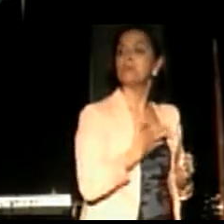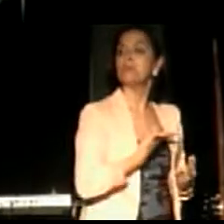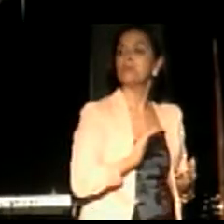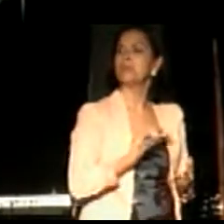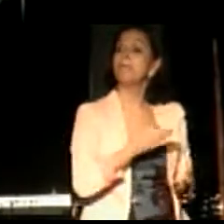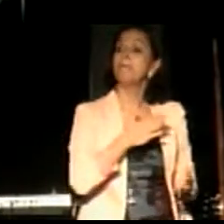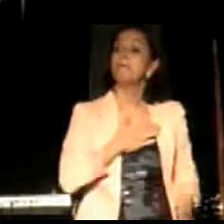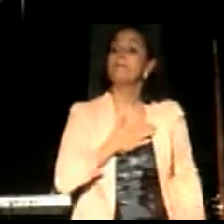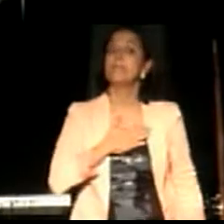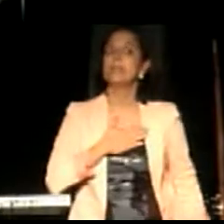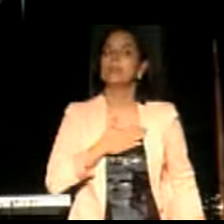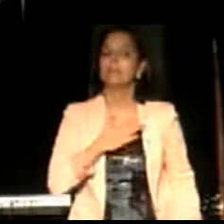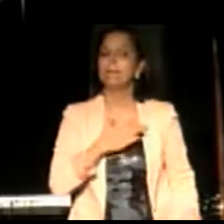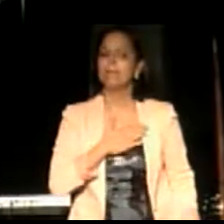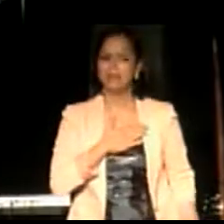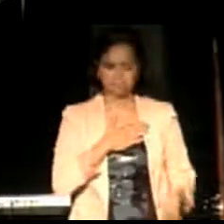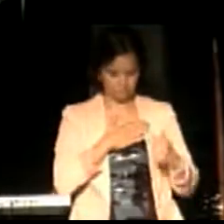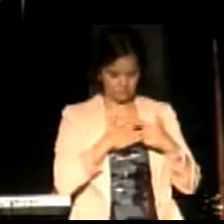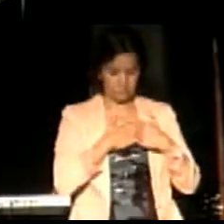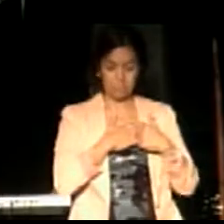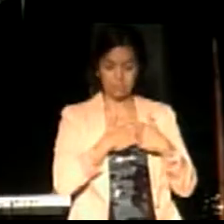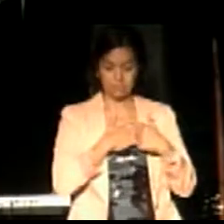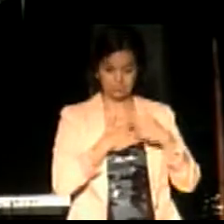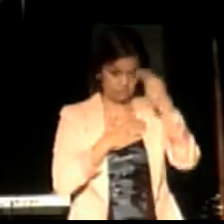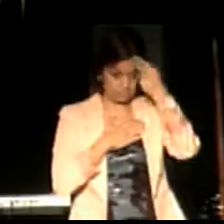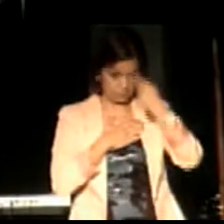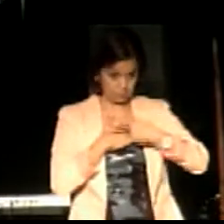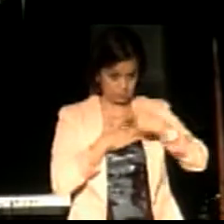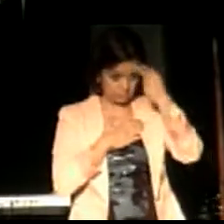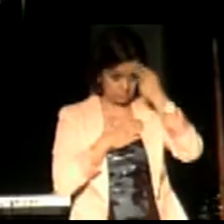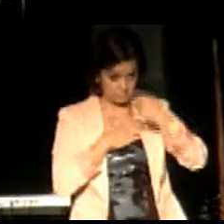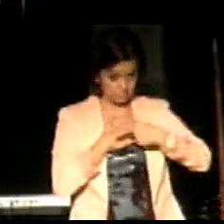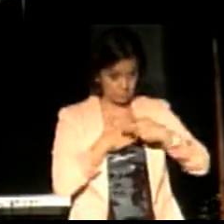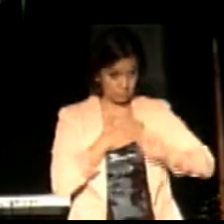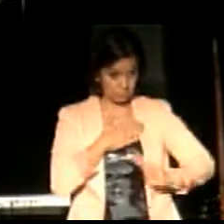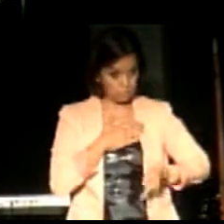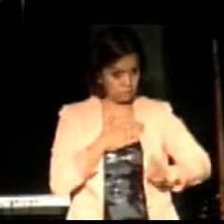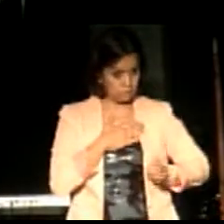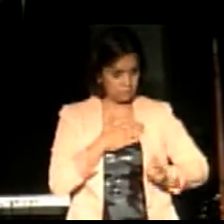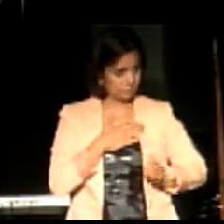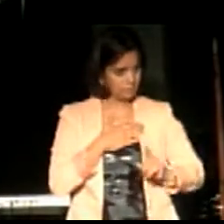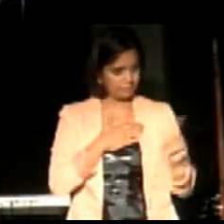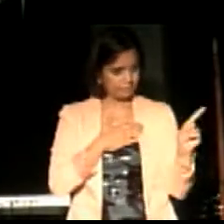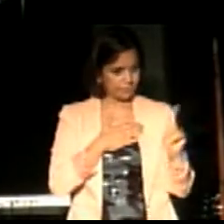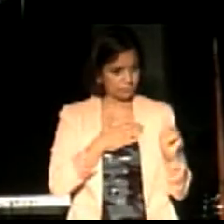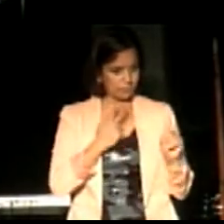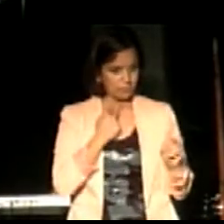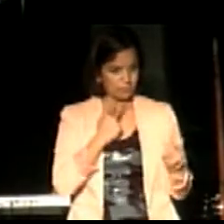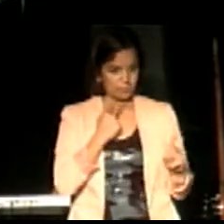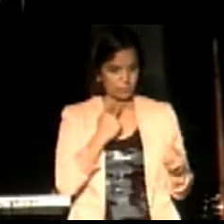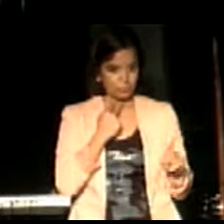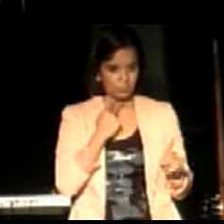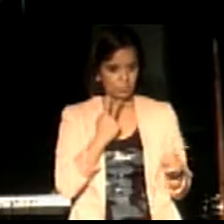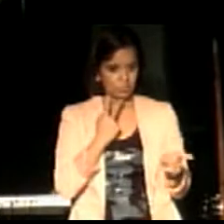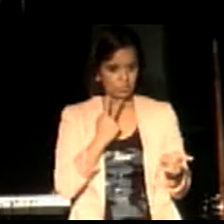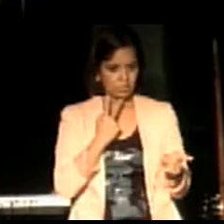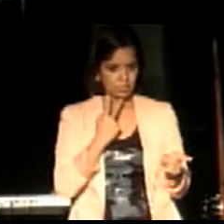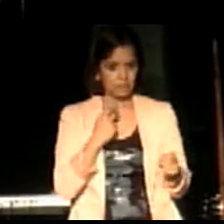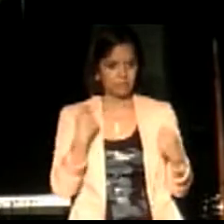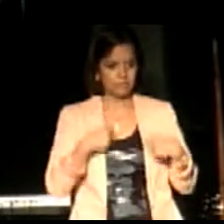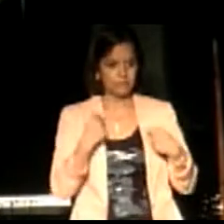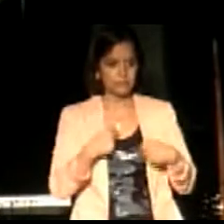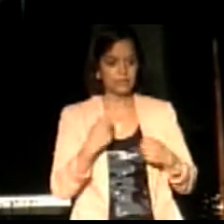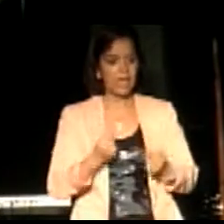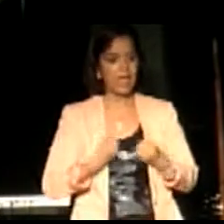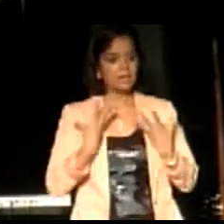exercendo a mordomia sobre aquilo que Deus lhe entregou? Essa é a grande questão aqui. Essa, como